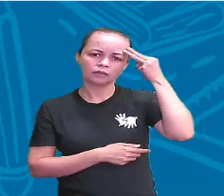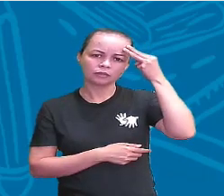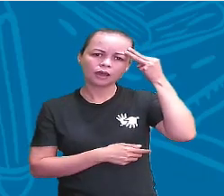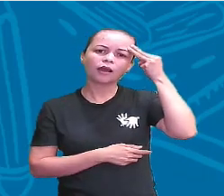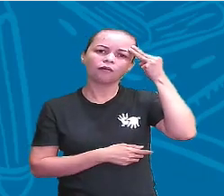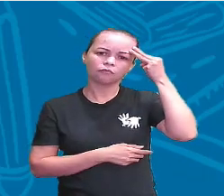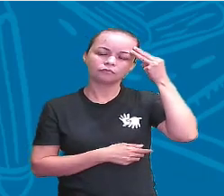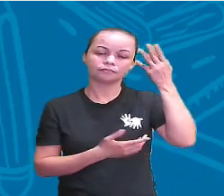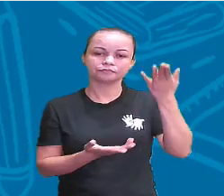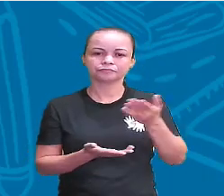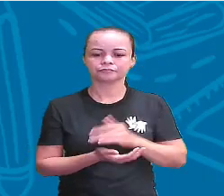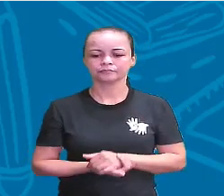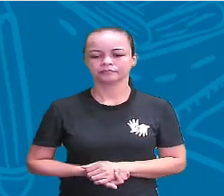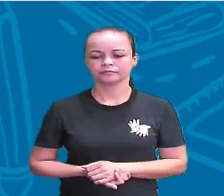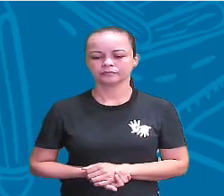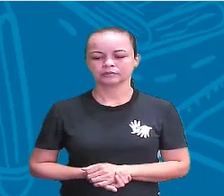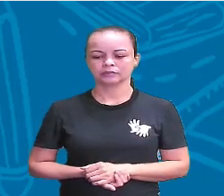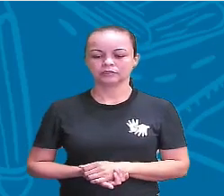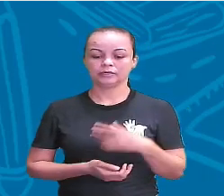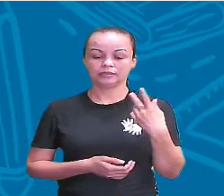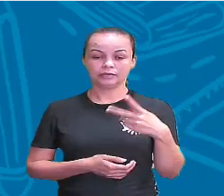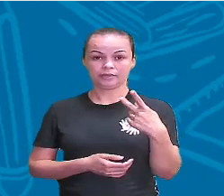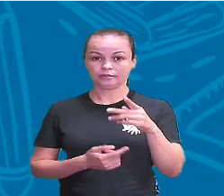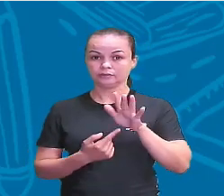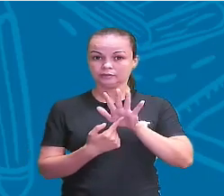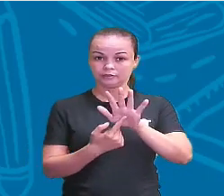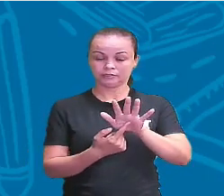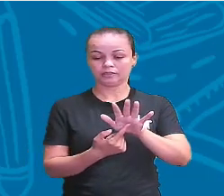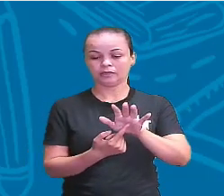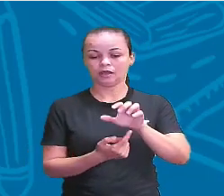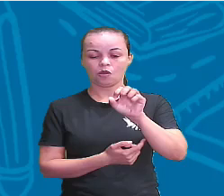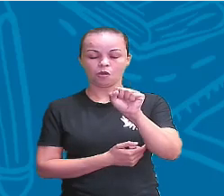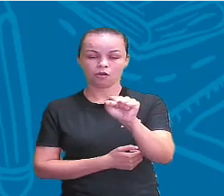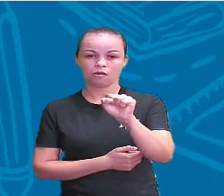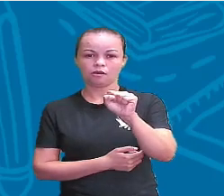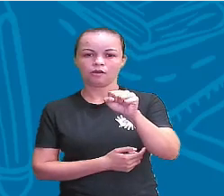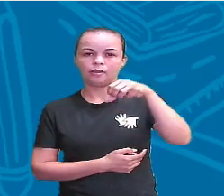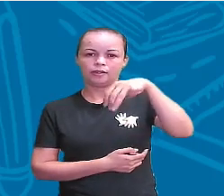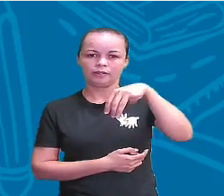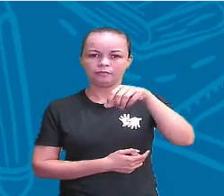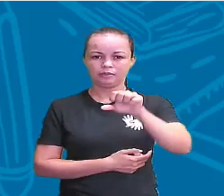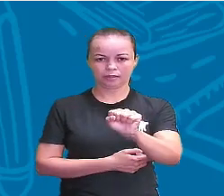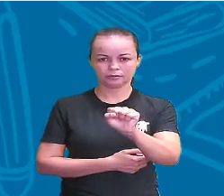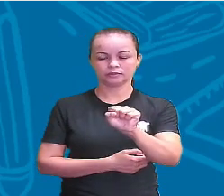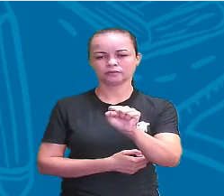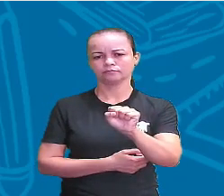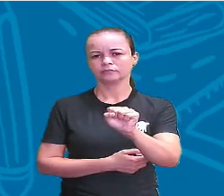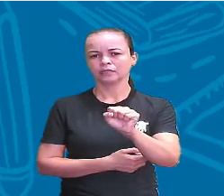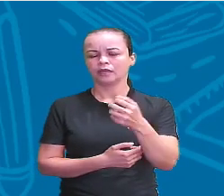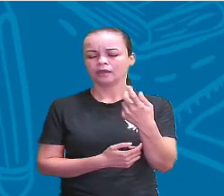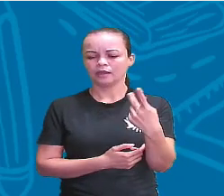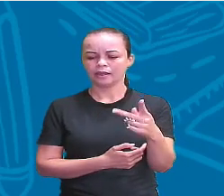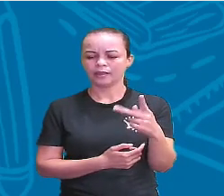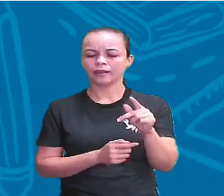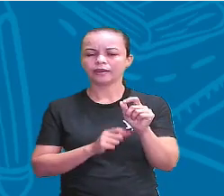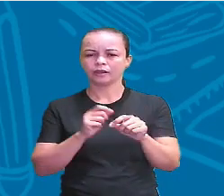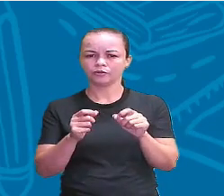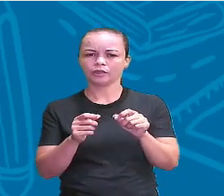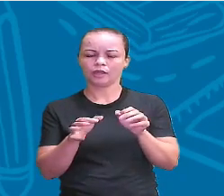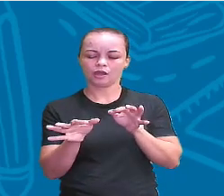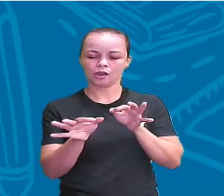mental também. E aí essa sigla que eu trago aí para vocês, a OMS, né, ela é nada mais é do que